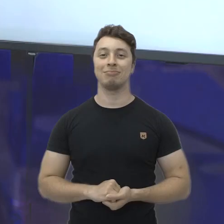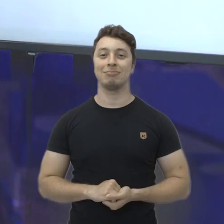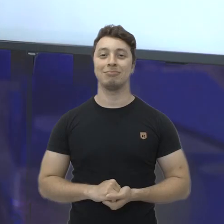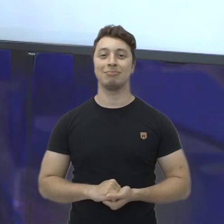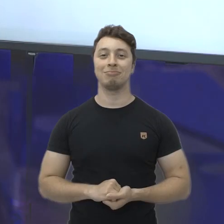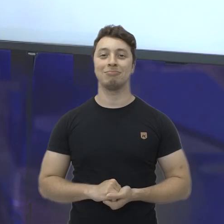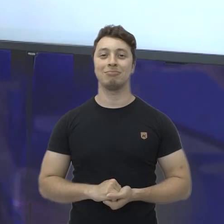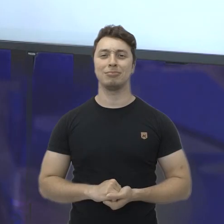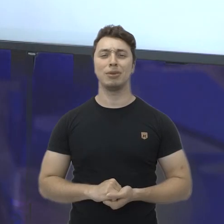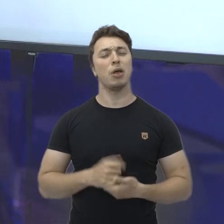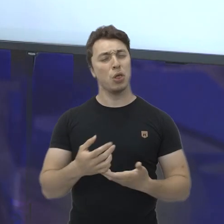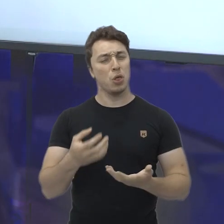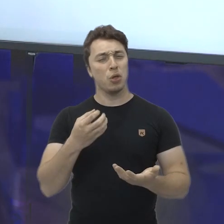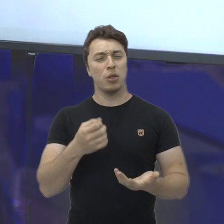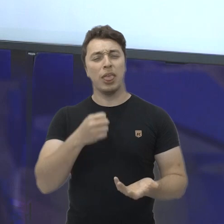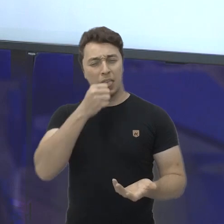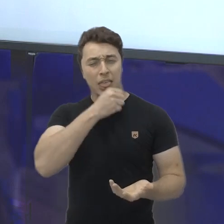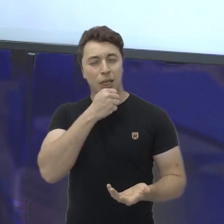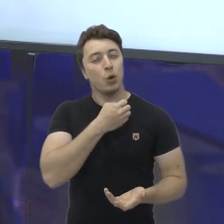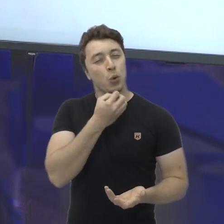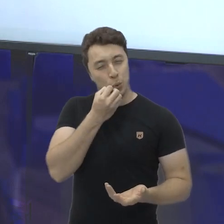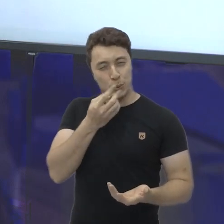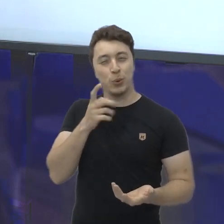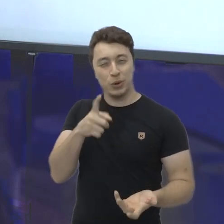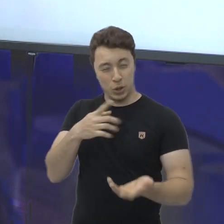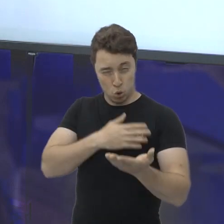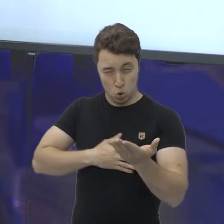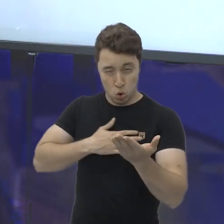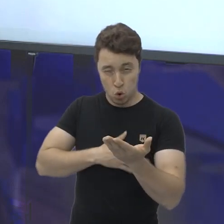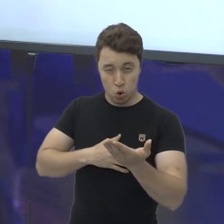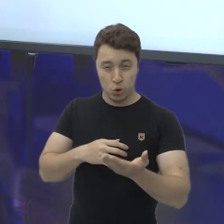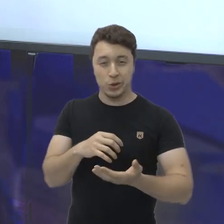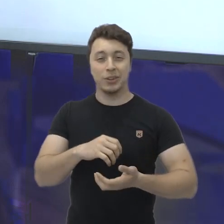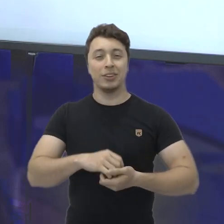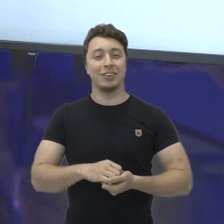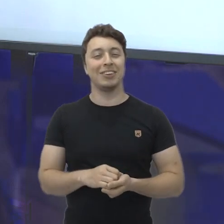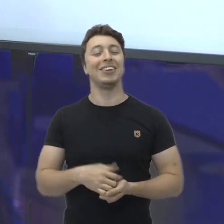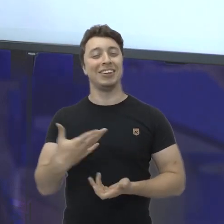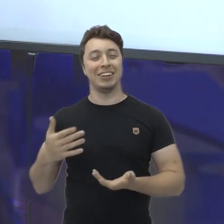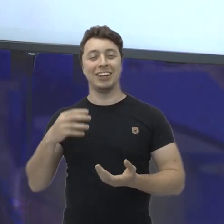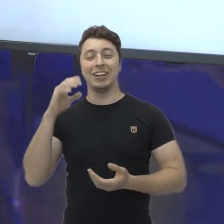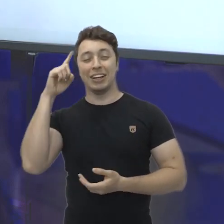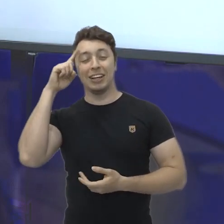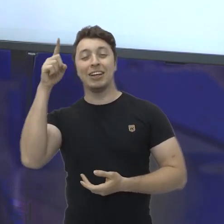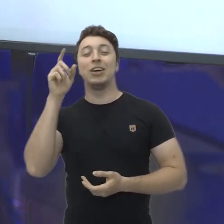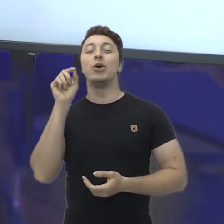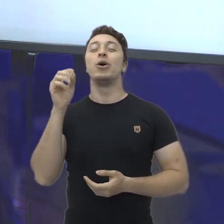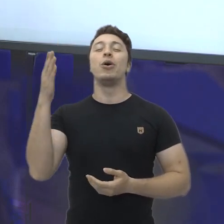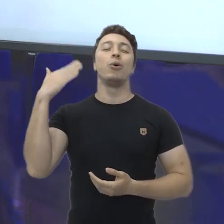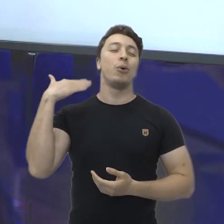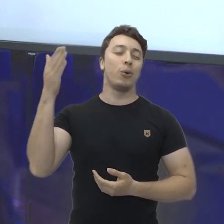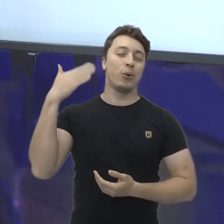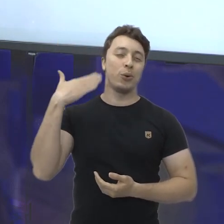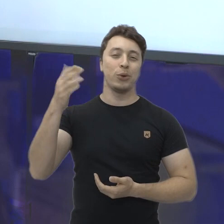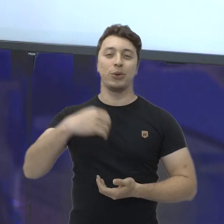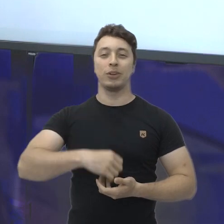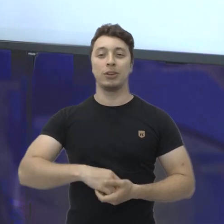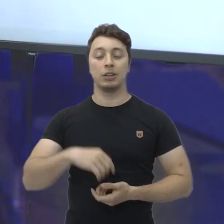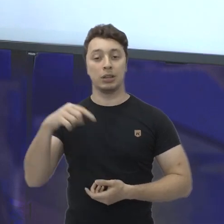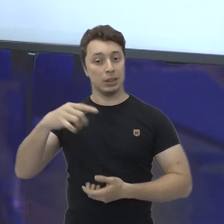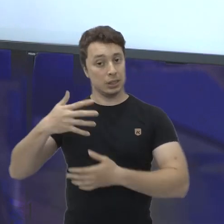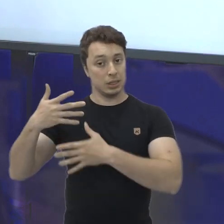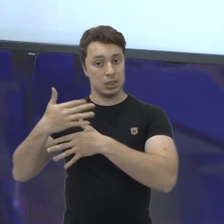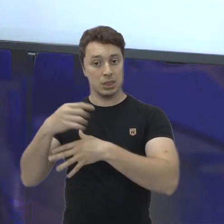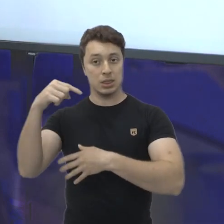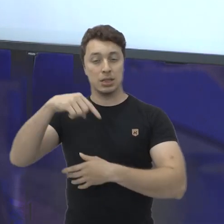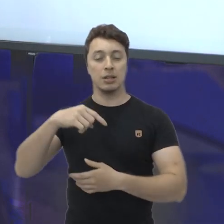gráficos. Muito bom tomar sorvete, você gosta? E principalmente quando está muito calor. Nossa cidade é